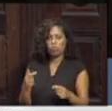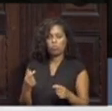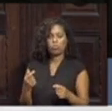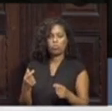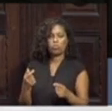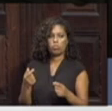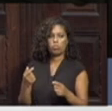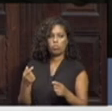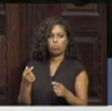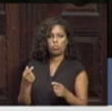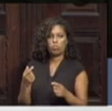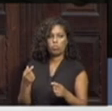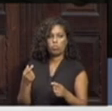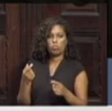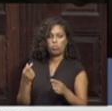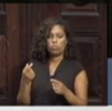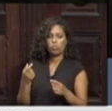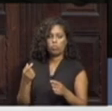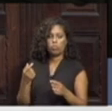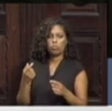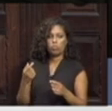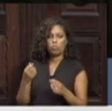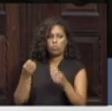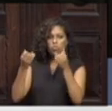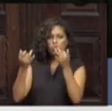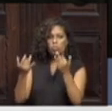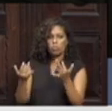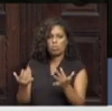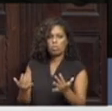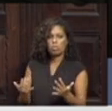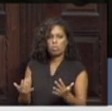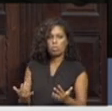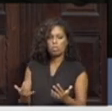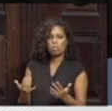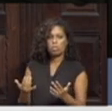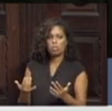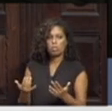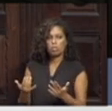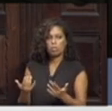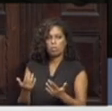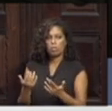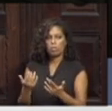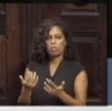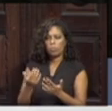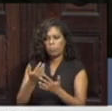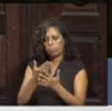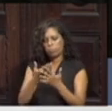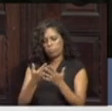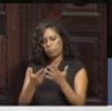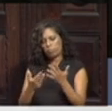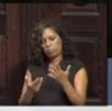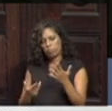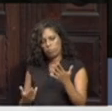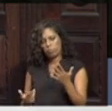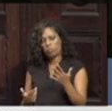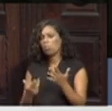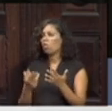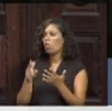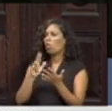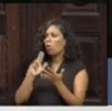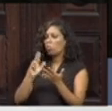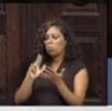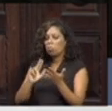imprensa como sugeridos para o Conselho da Getransp e outros nomes para serem reconduzidos. Como a matéria